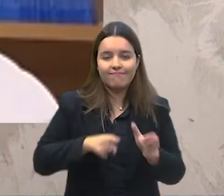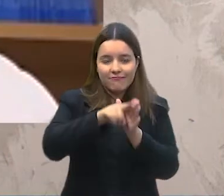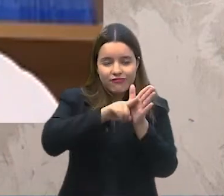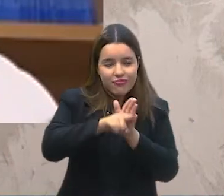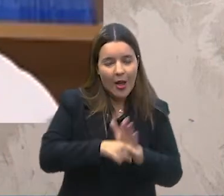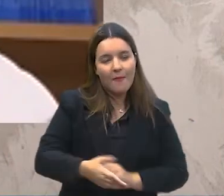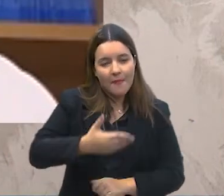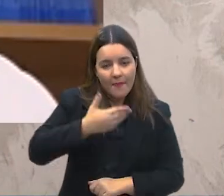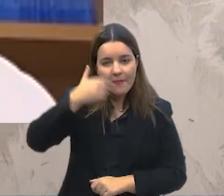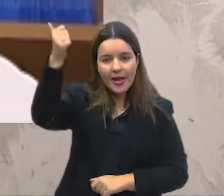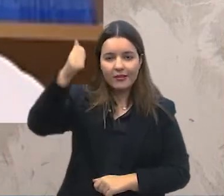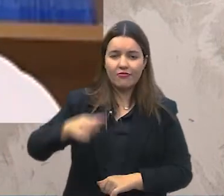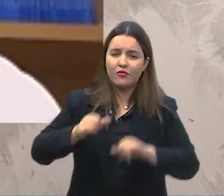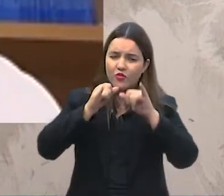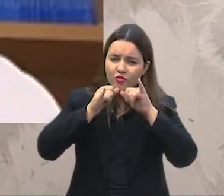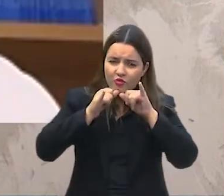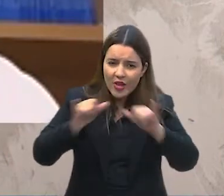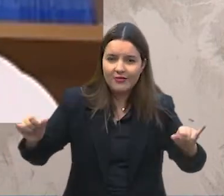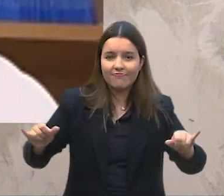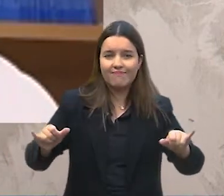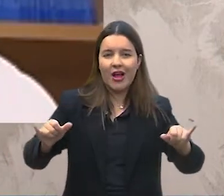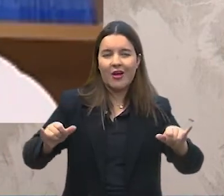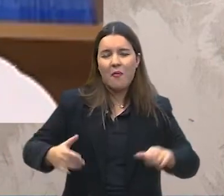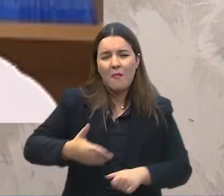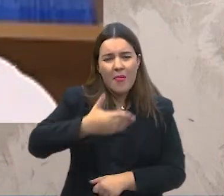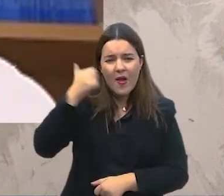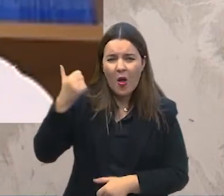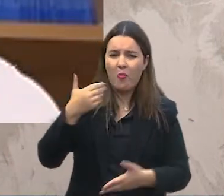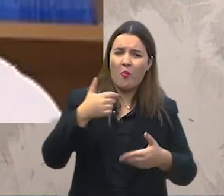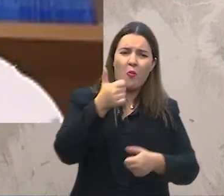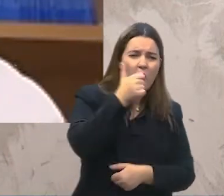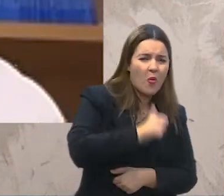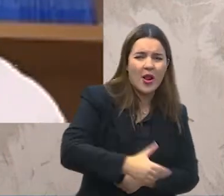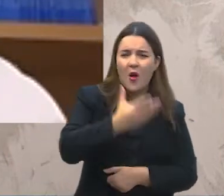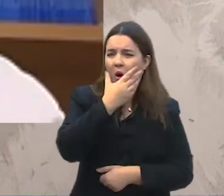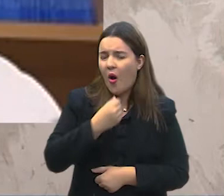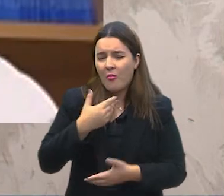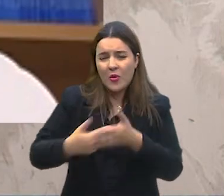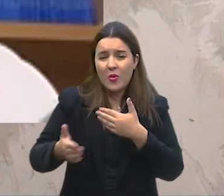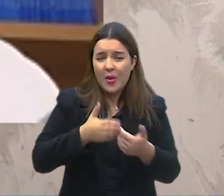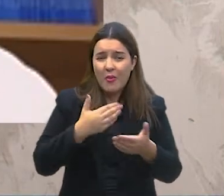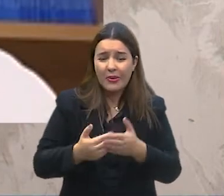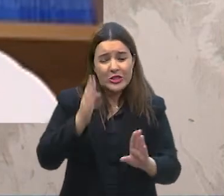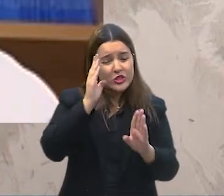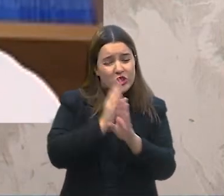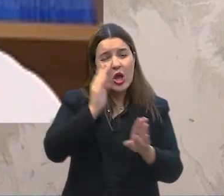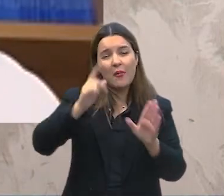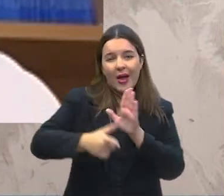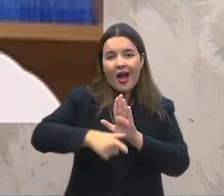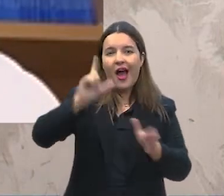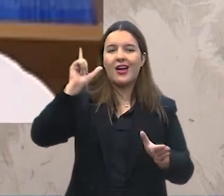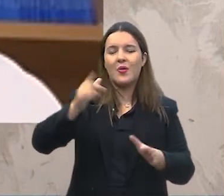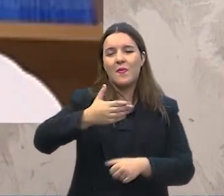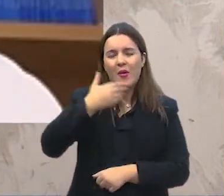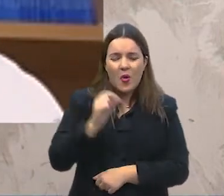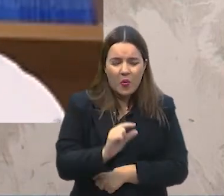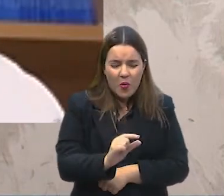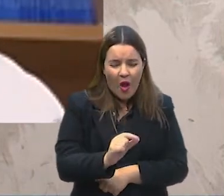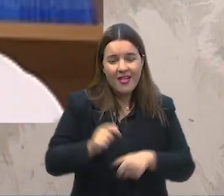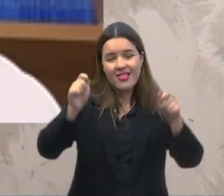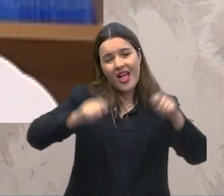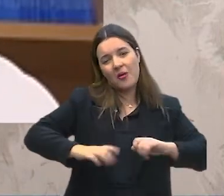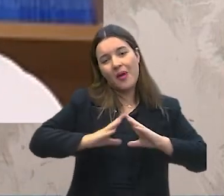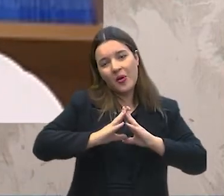recado geral sobre câncer o diagnóstico precoce, ele favorece a cura. Todo tipo de câncer é potencialmente